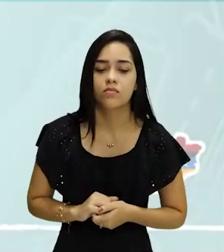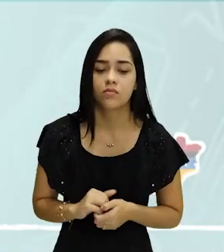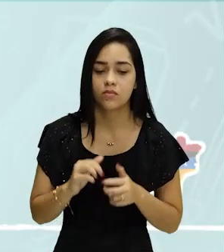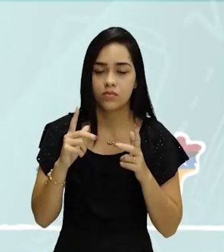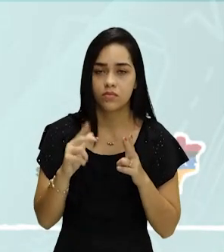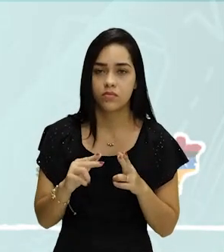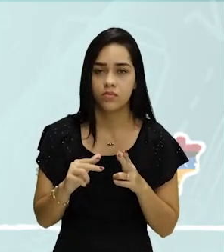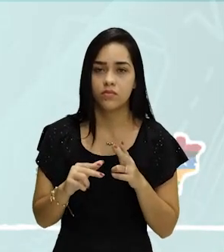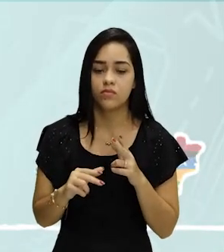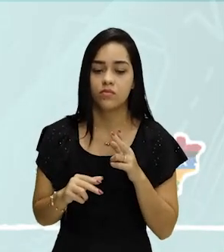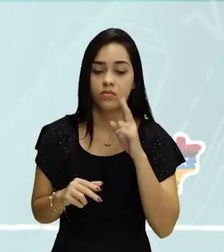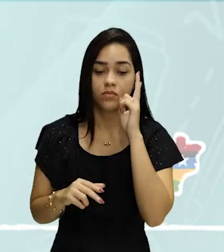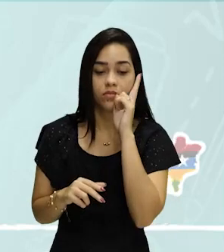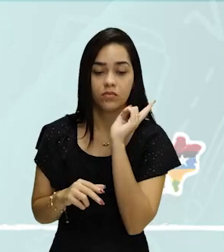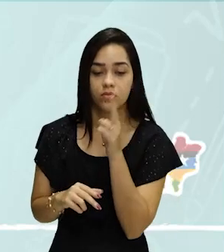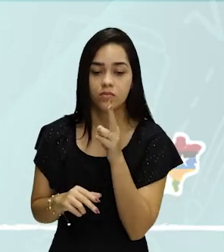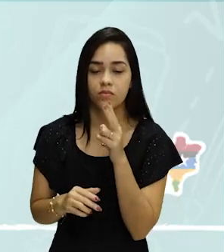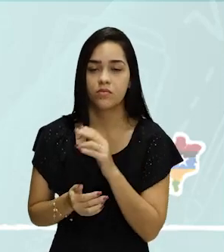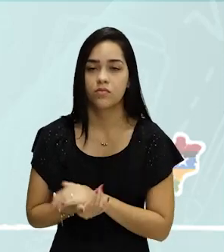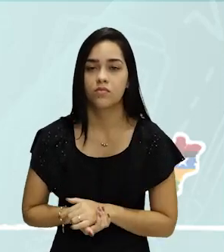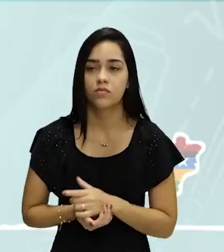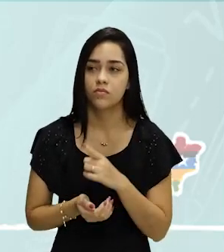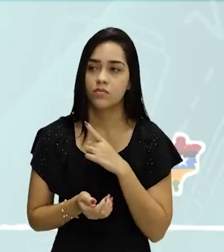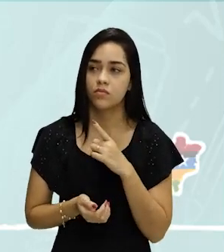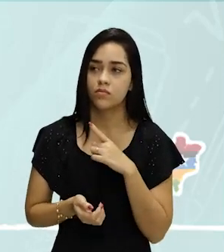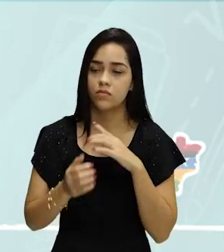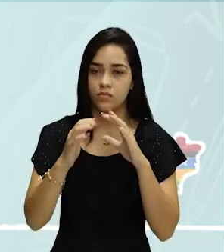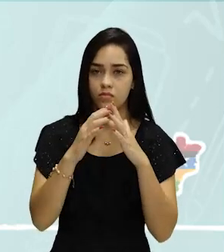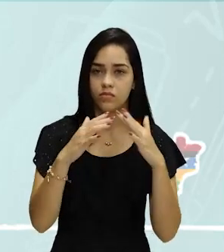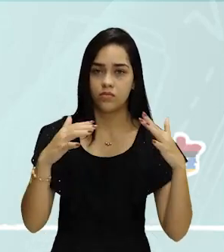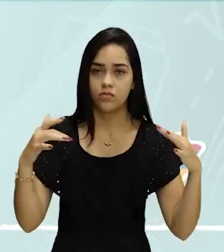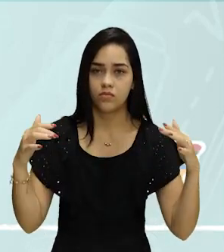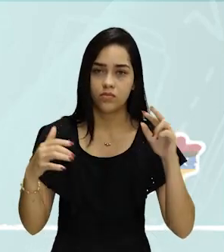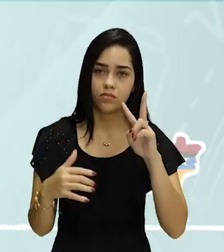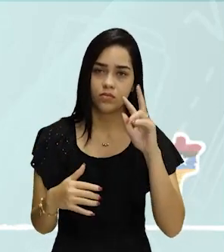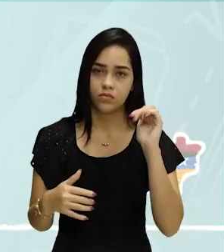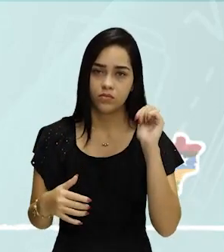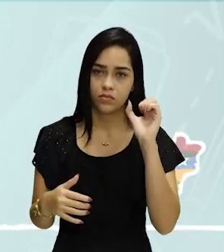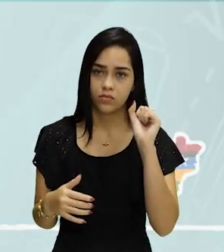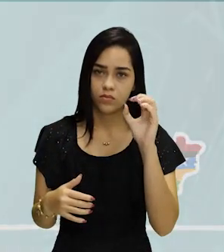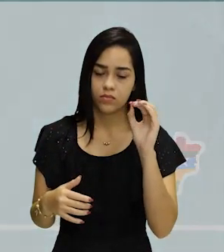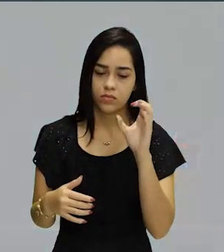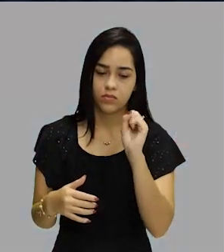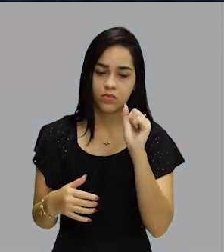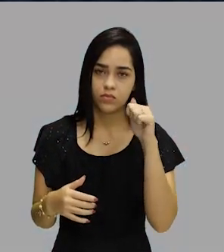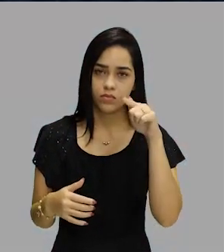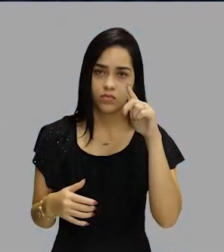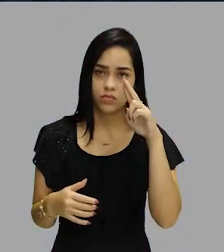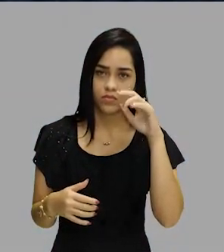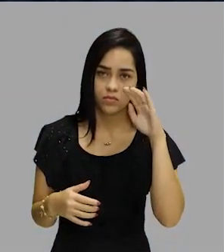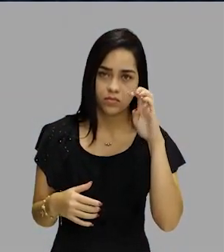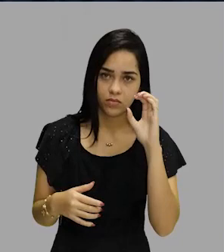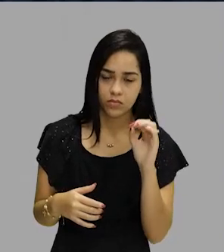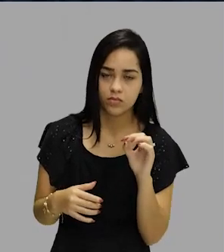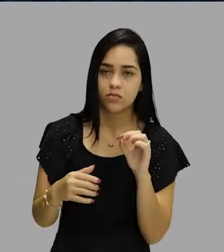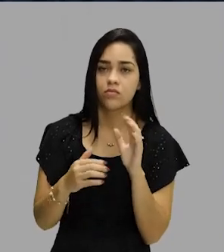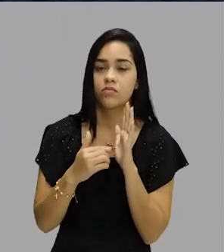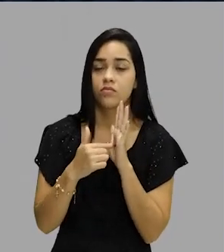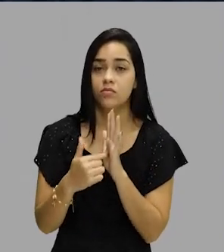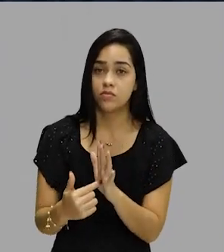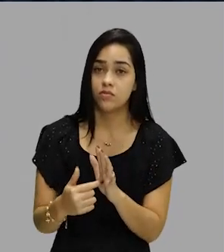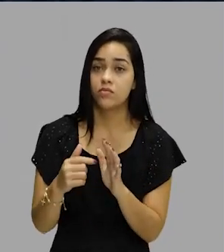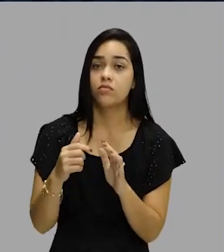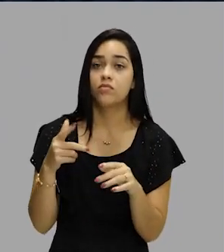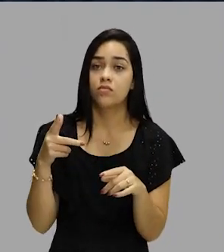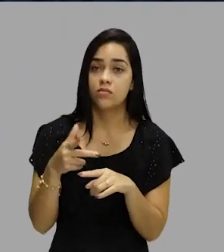nessa figura aqui que nós estamos vendo, ó, eu tenho aqui um vaso sanguíneo. Aqui tem uma lesão que abriu, cortou esse vaso,